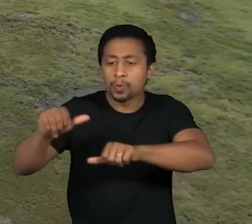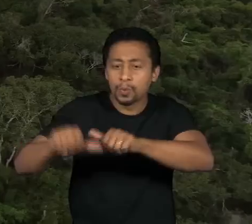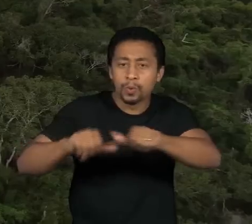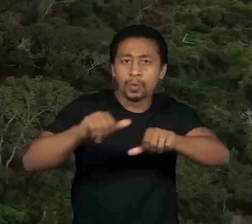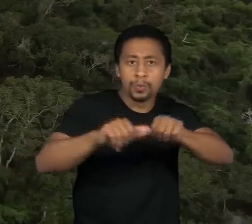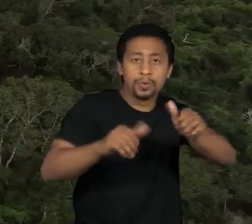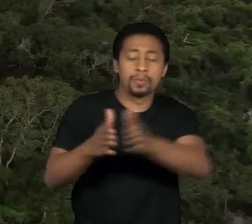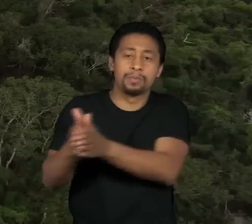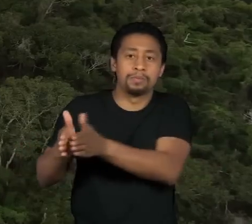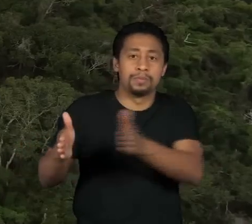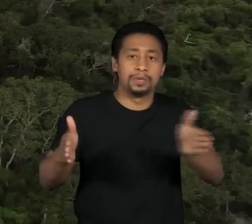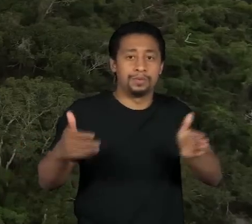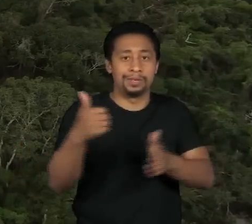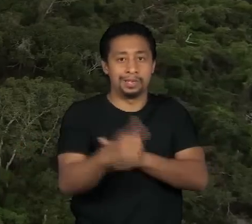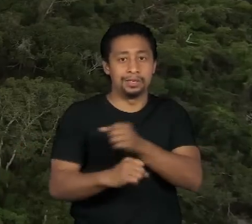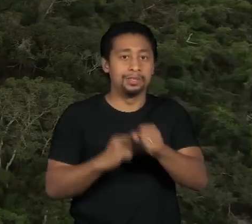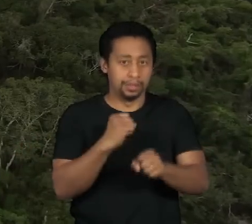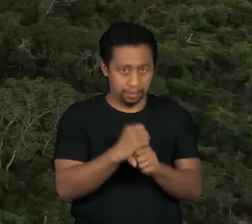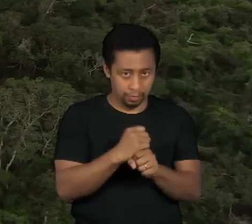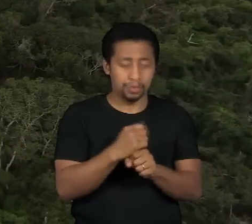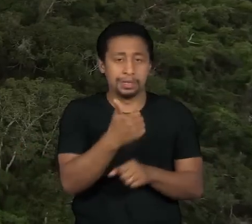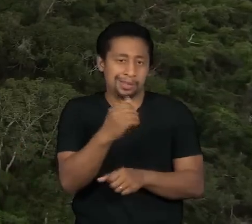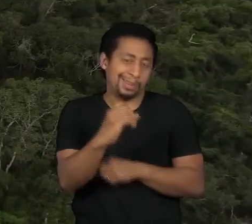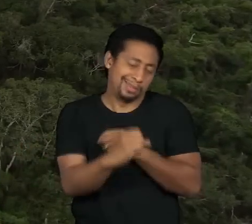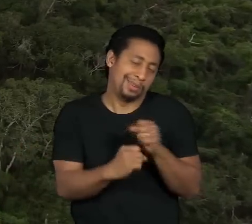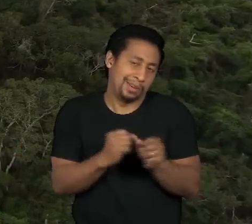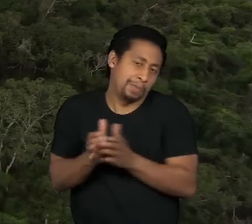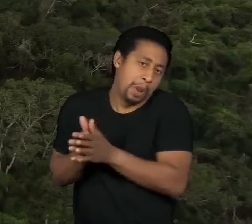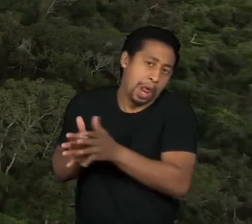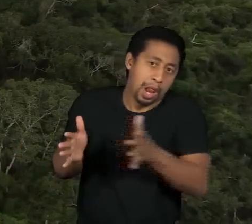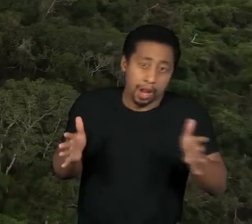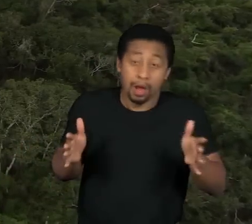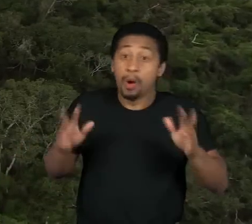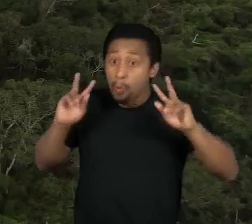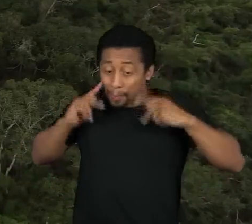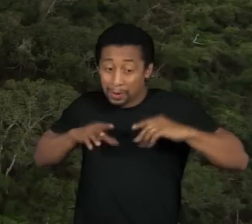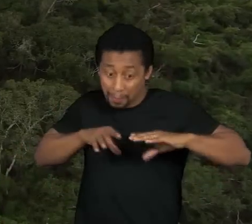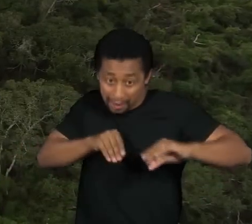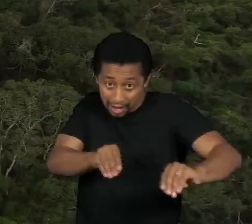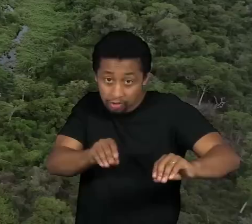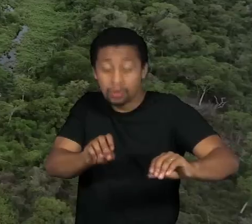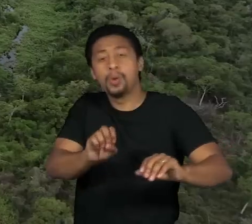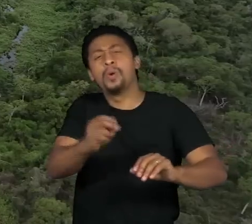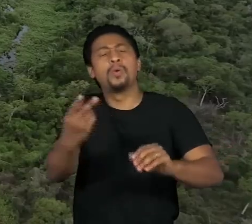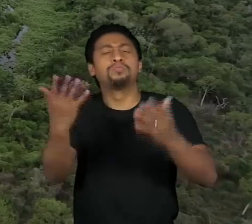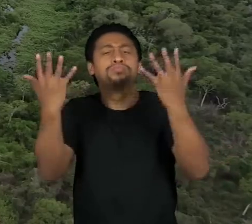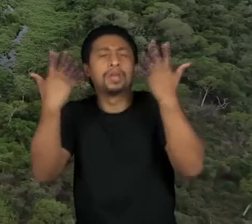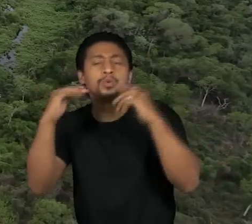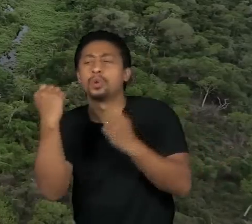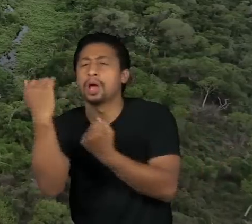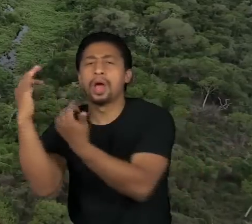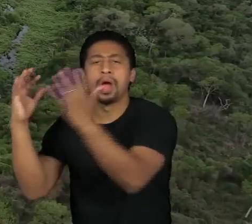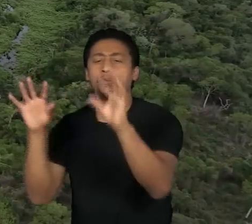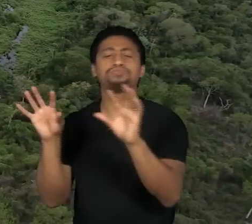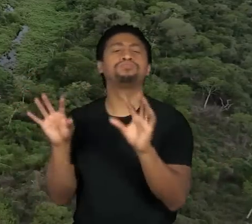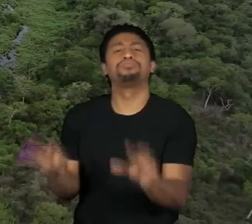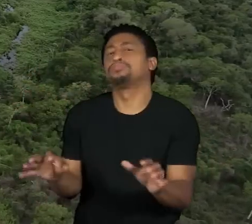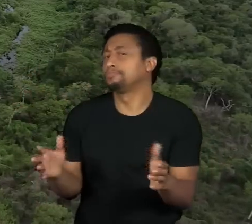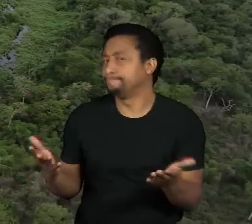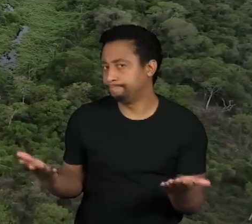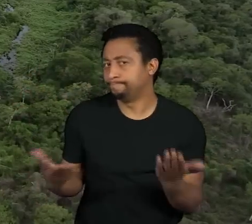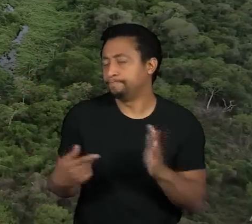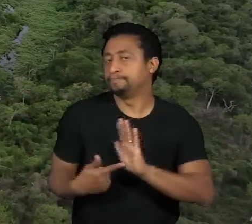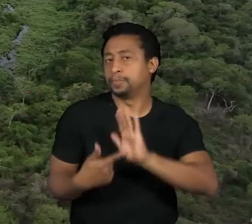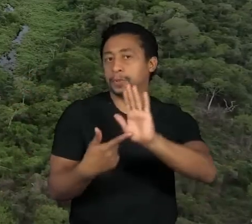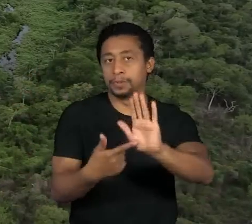naturais quanto as provocadas pela ação do homem. Nós tentamos reconstituir as mudanças recentes